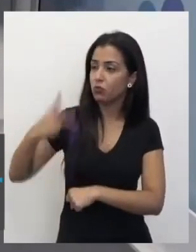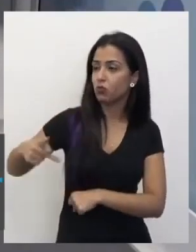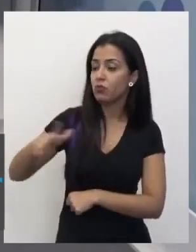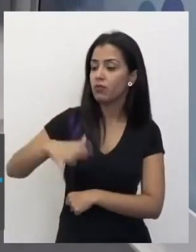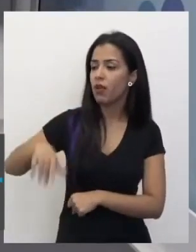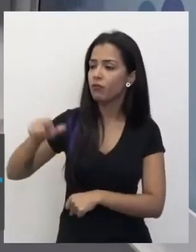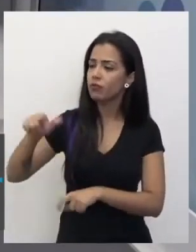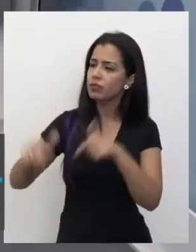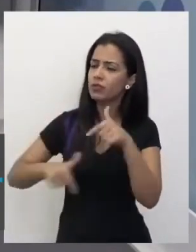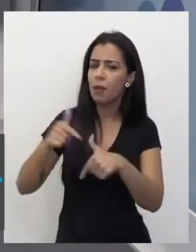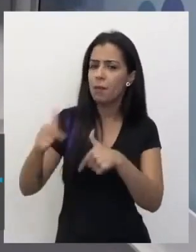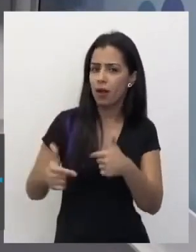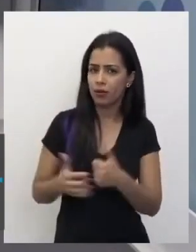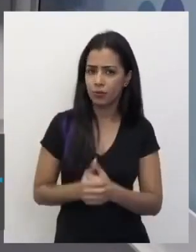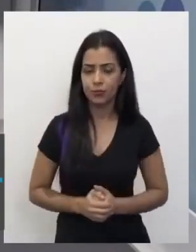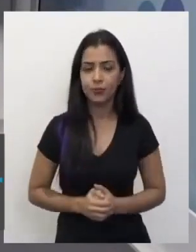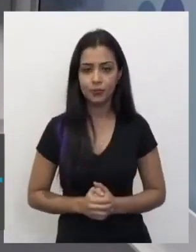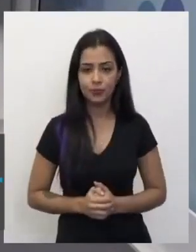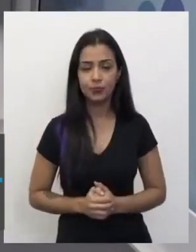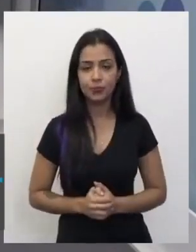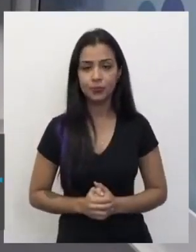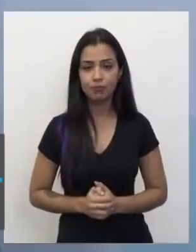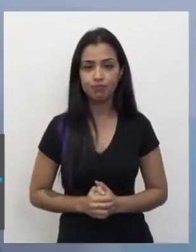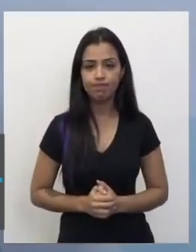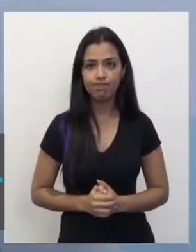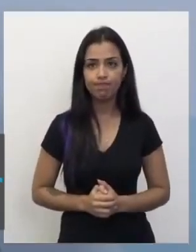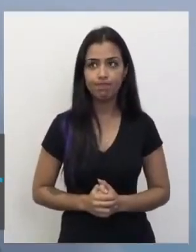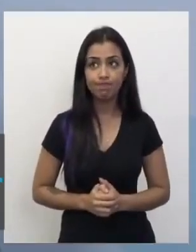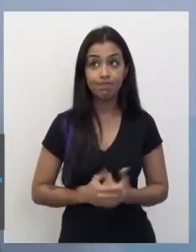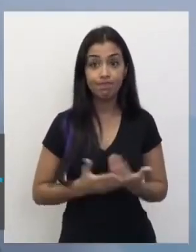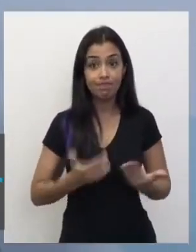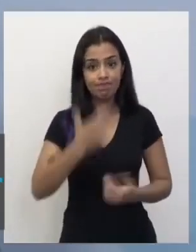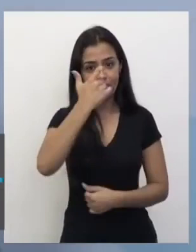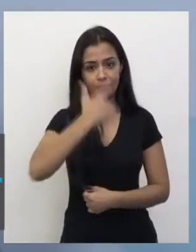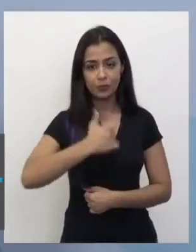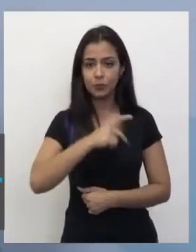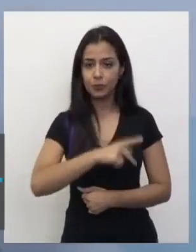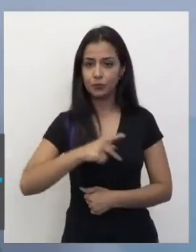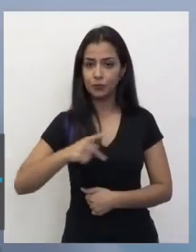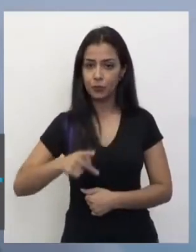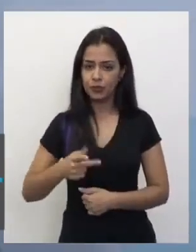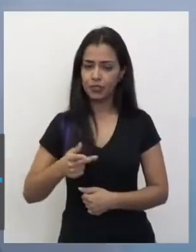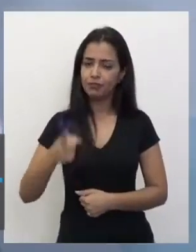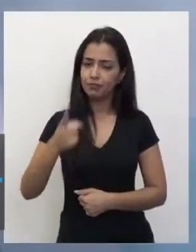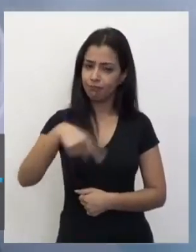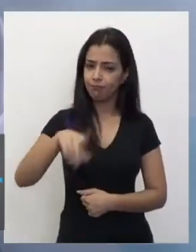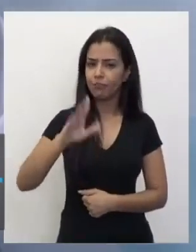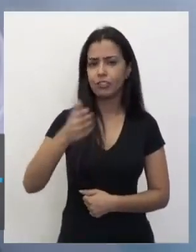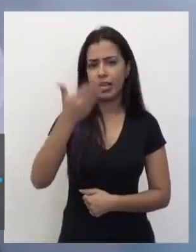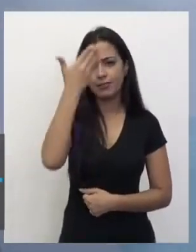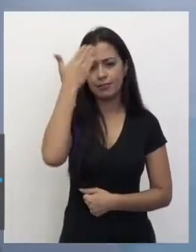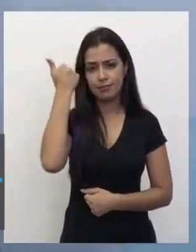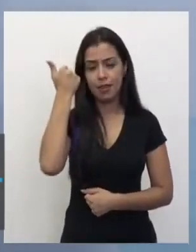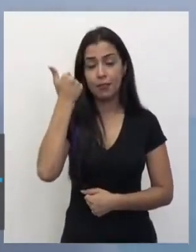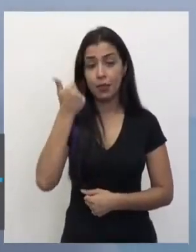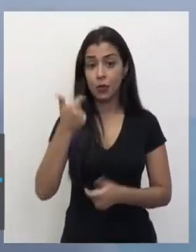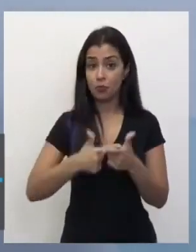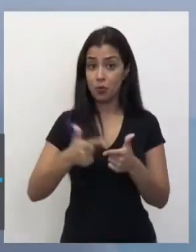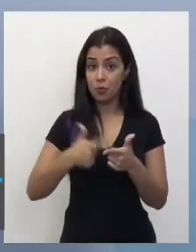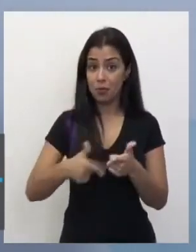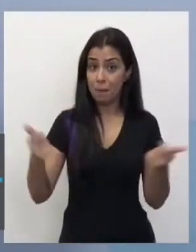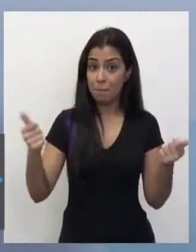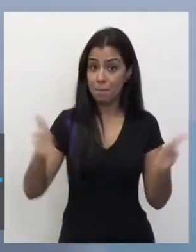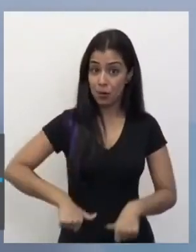trabalho? O que você fala como desafio? Eu acho que assim, o professor, né, não é segredo para ninguém, um dos grandes problemas do professor